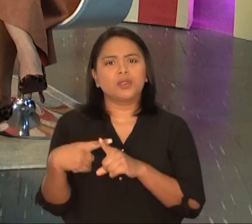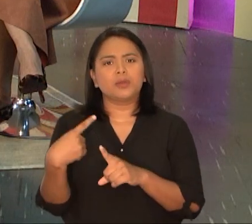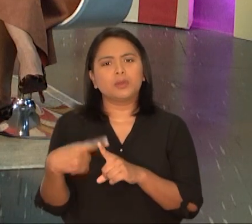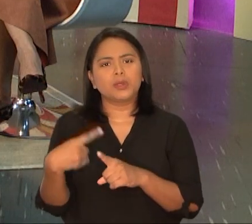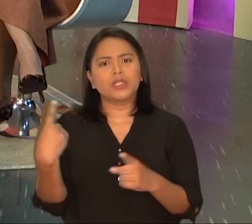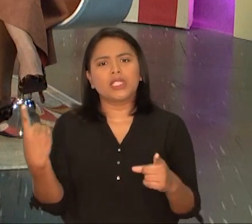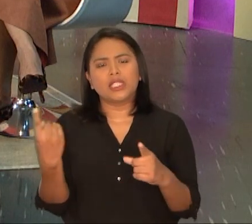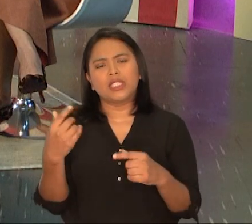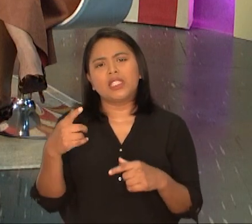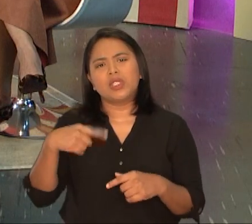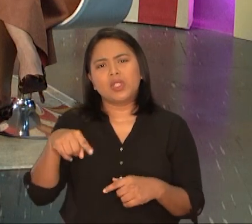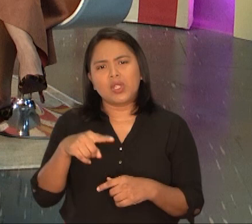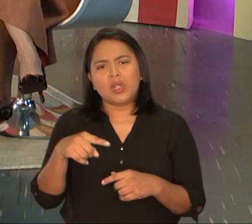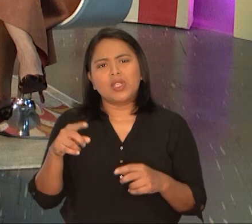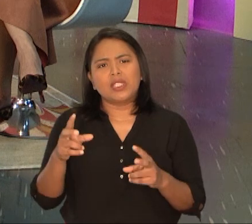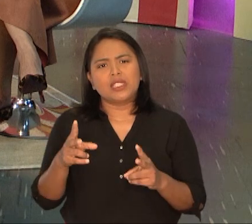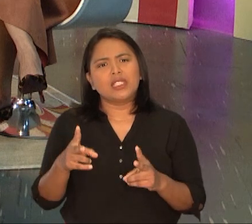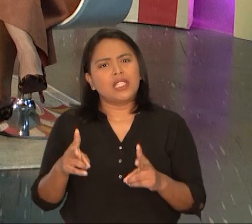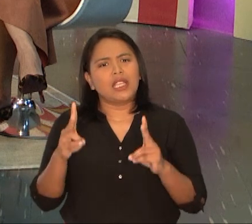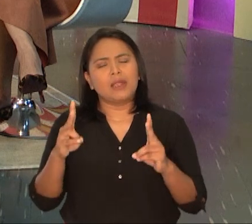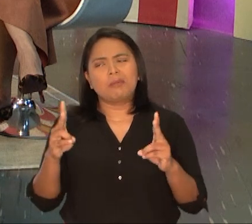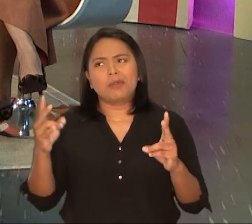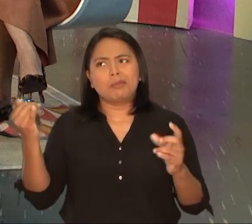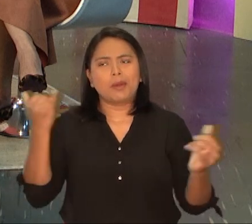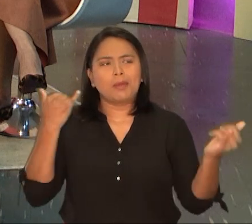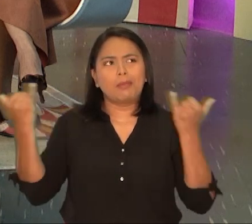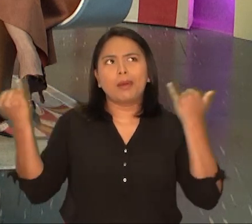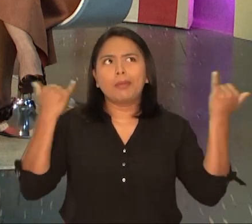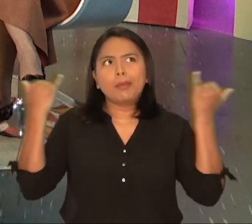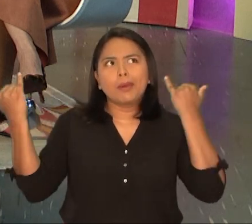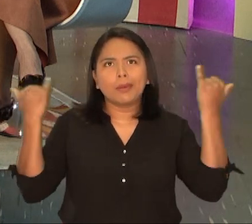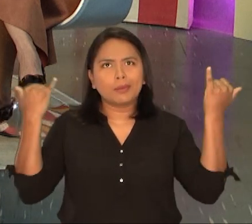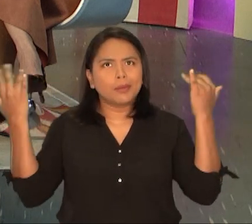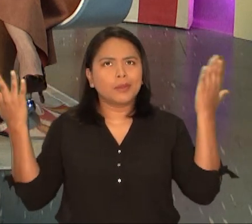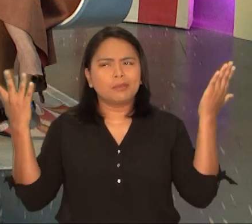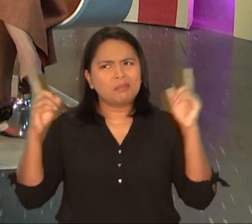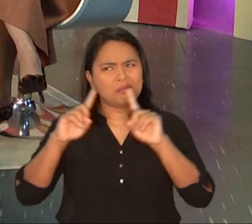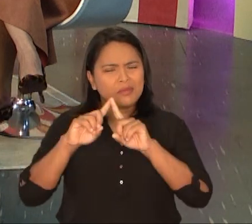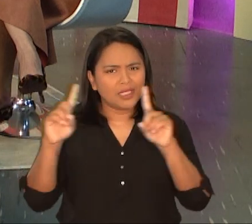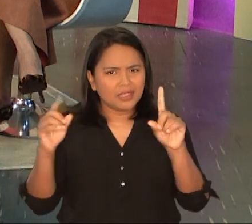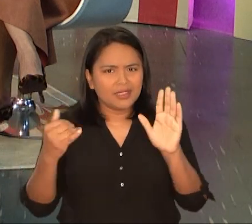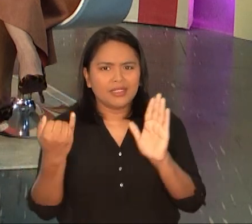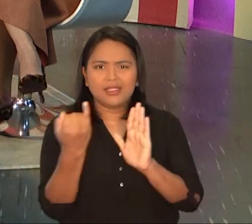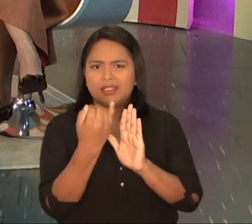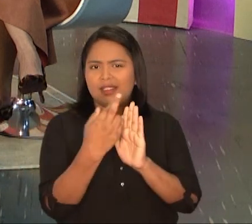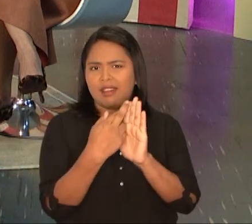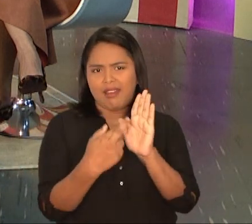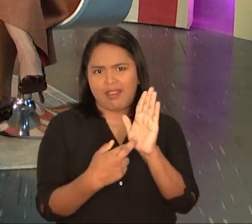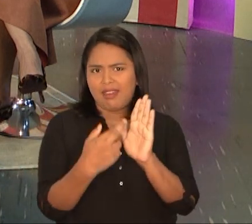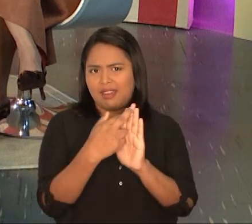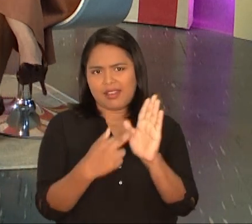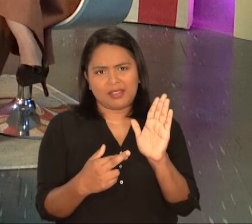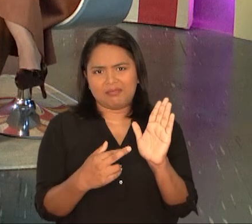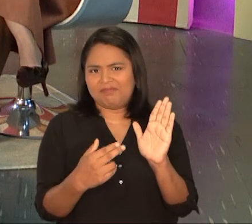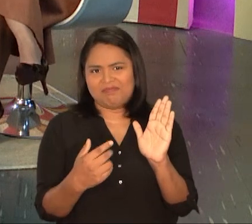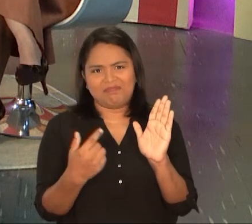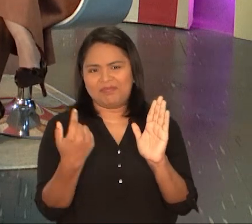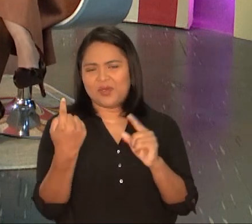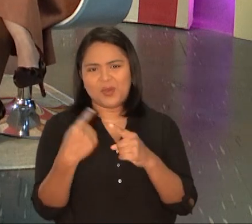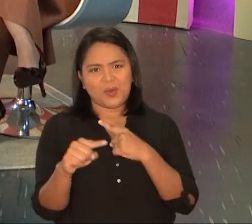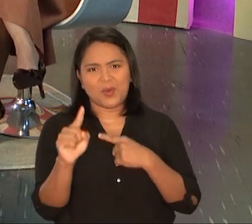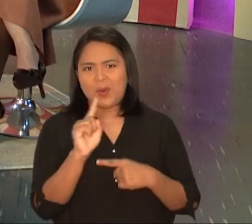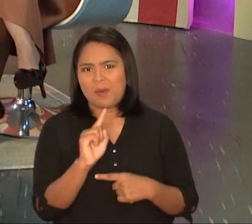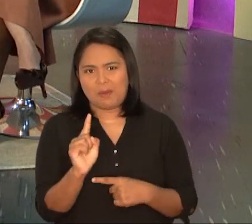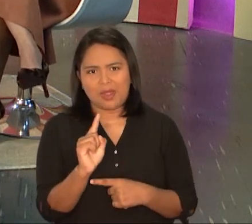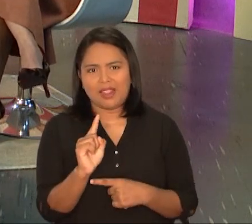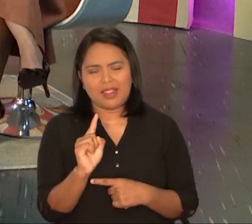gente escuta falar sobre muitas questões da maternidade que não é uma regra, né? Essa questão das três horinhas aí, como se o bebê fosse um